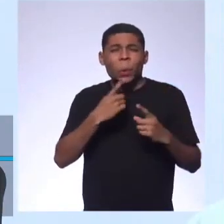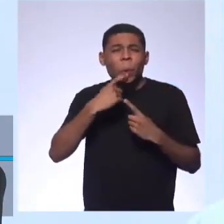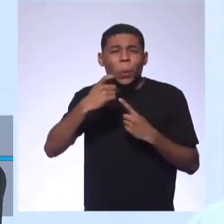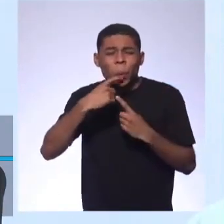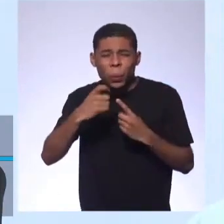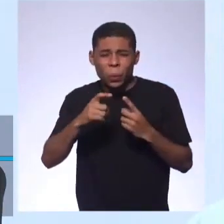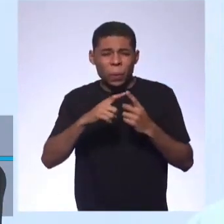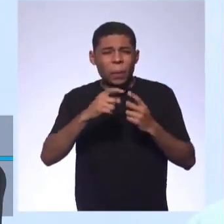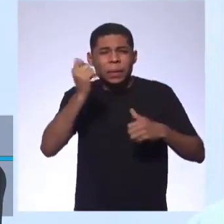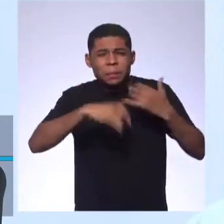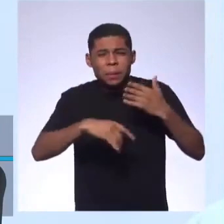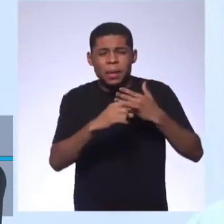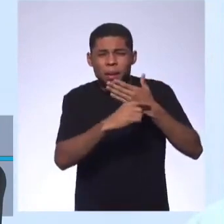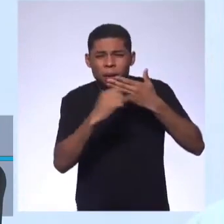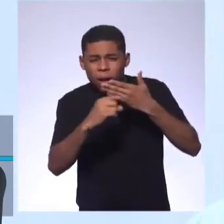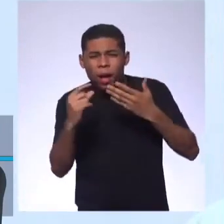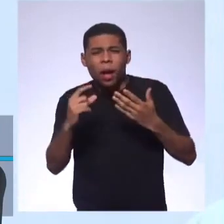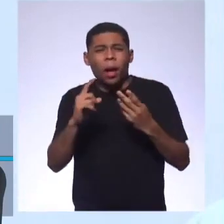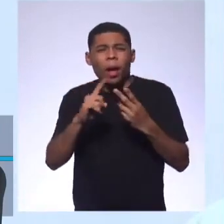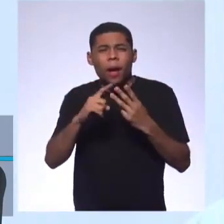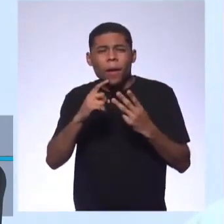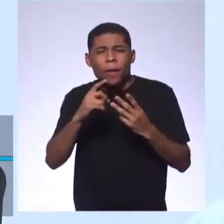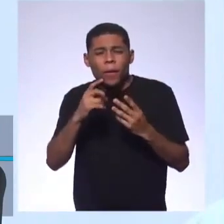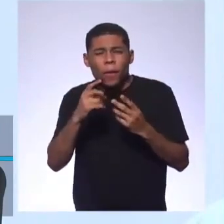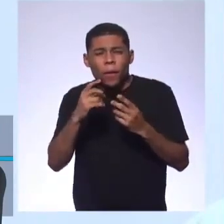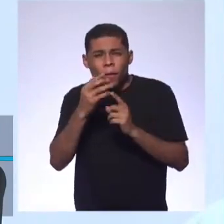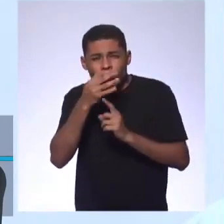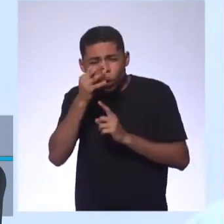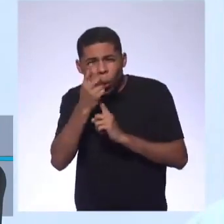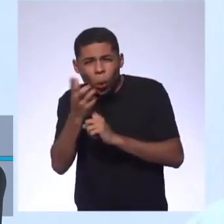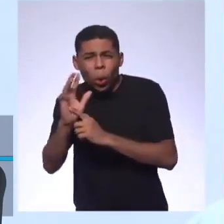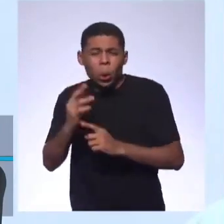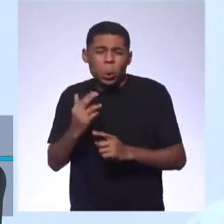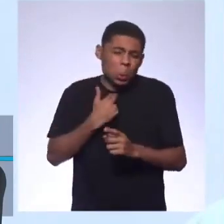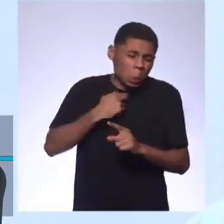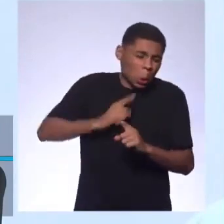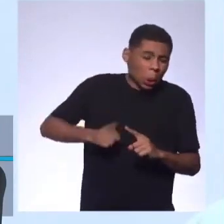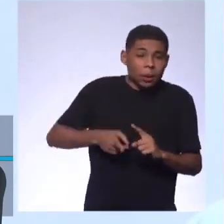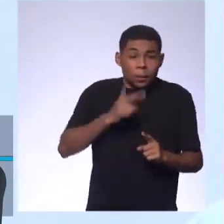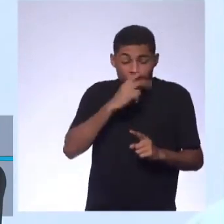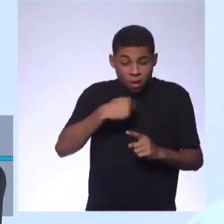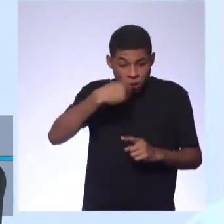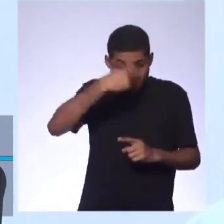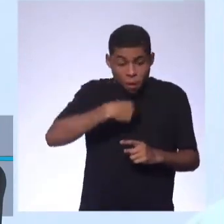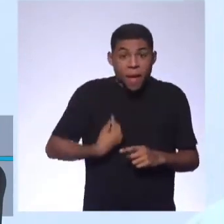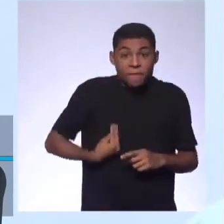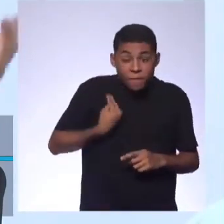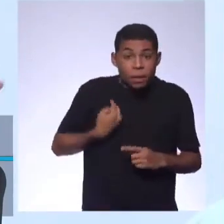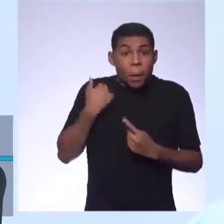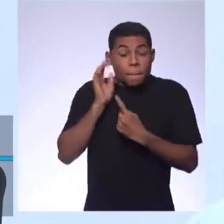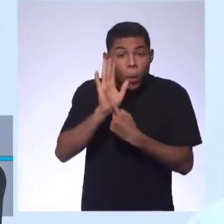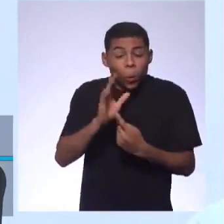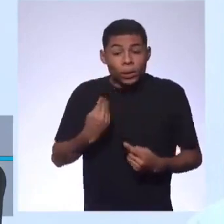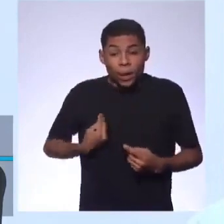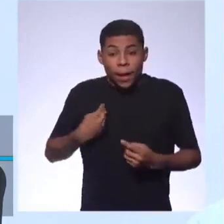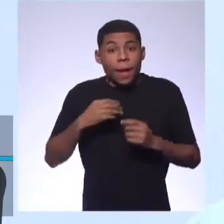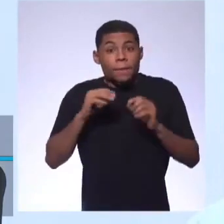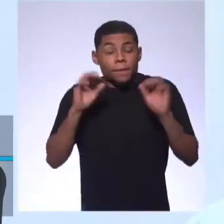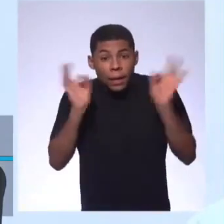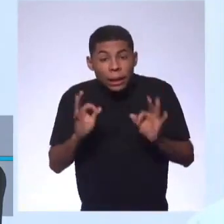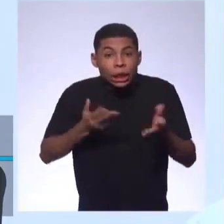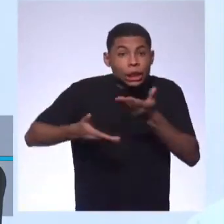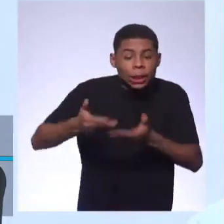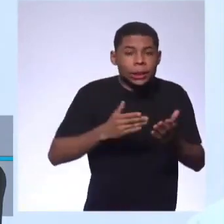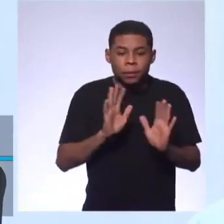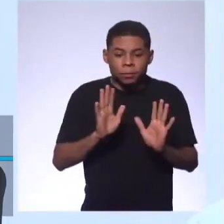os versos, as flores. Quer dizer, você tem que andar num padrão que você não consegue ser você não consegue ser feliz, você não consegue interagir. Não, você tem que